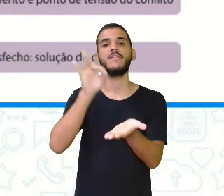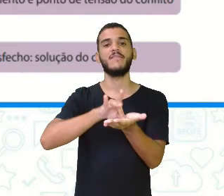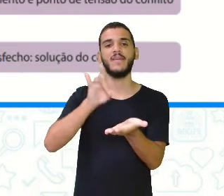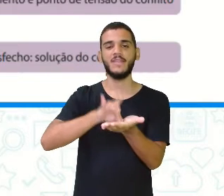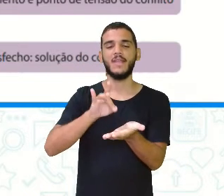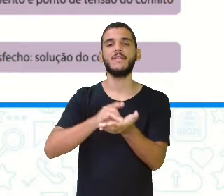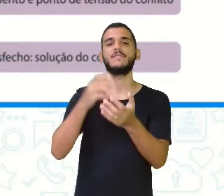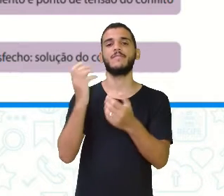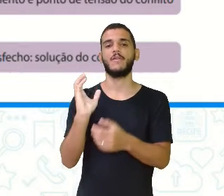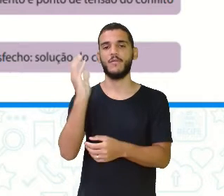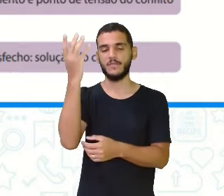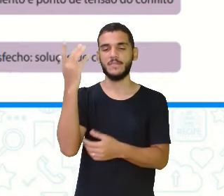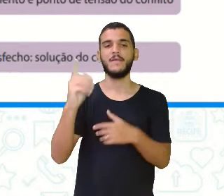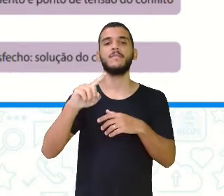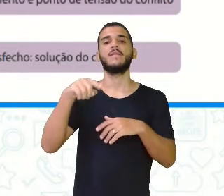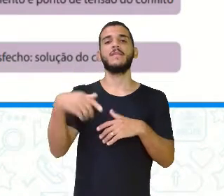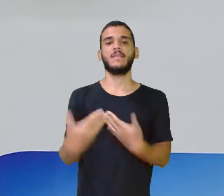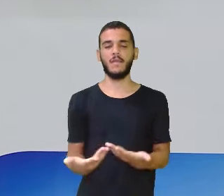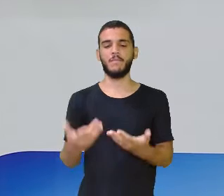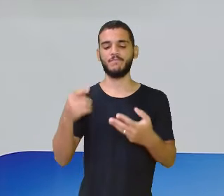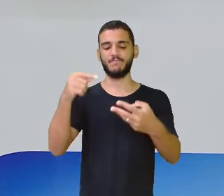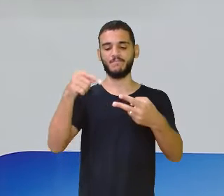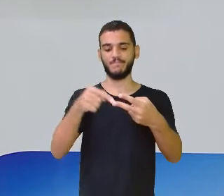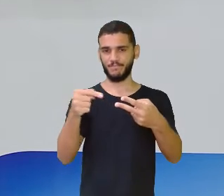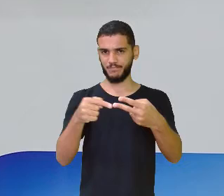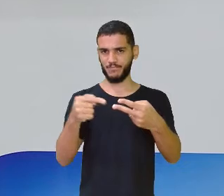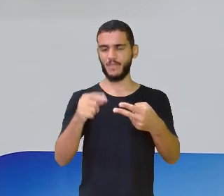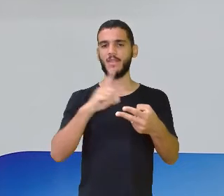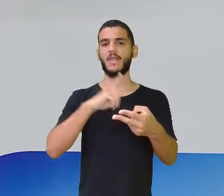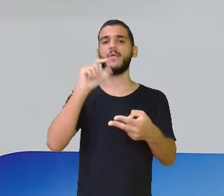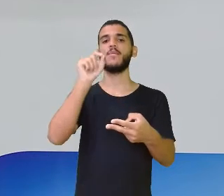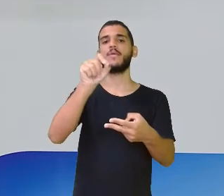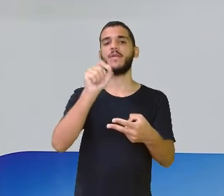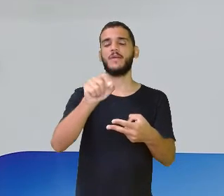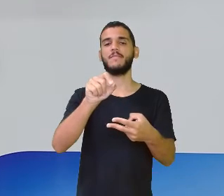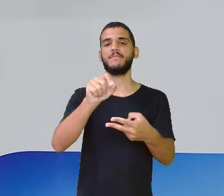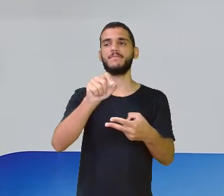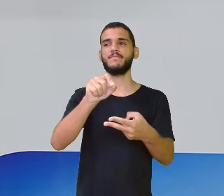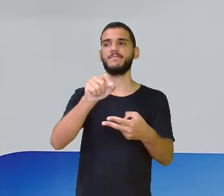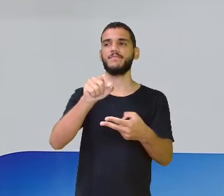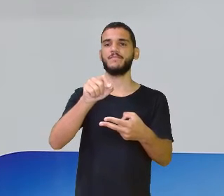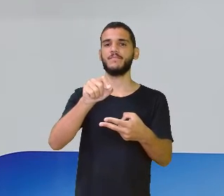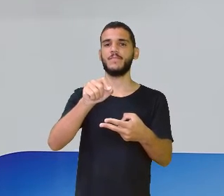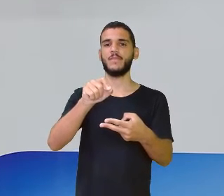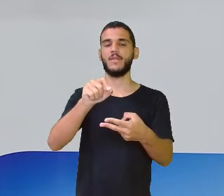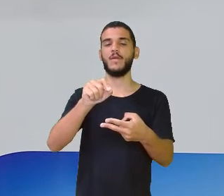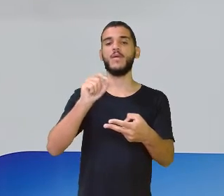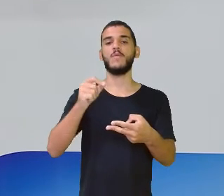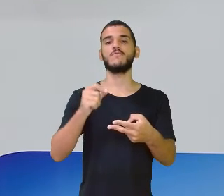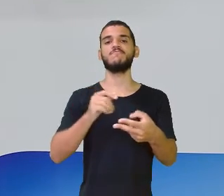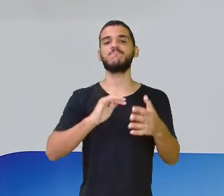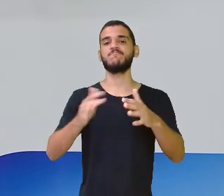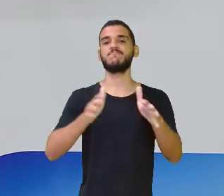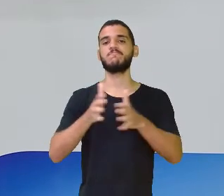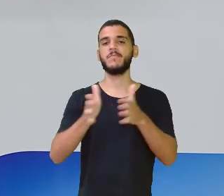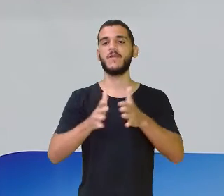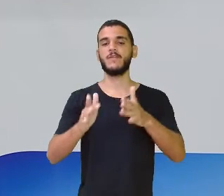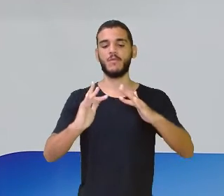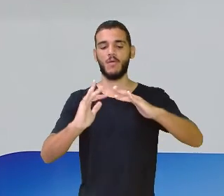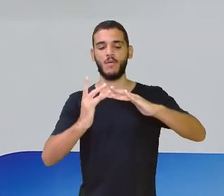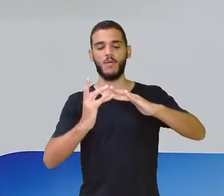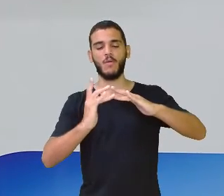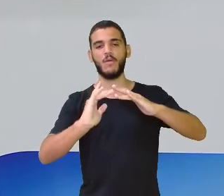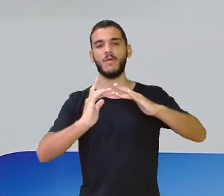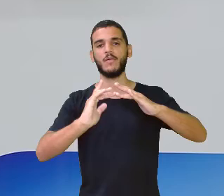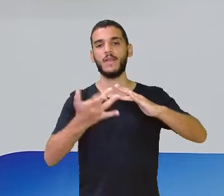se passar. Dentro do desenvolvimento, tem um momento chamado de clímax. O que é o clímax? Foi o